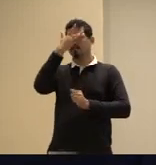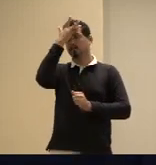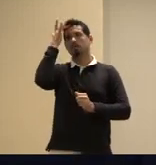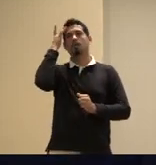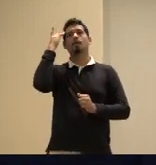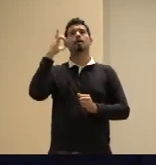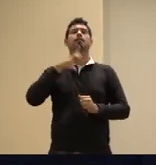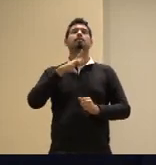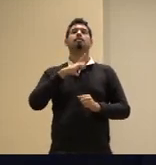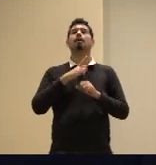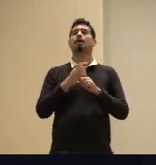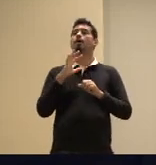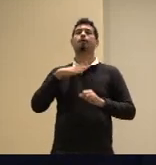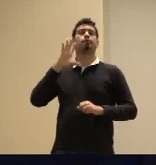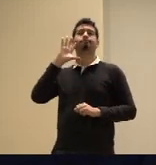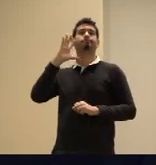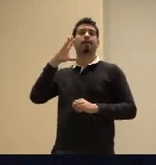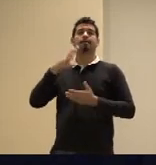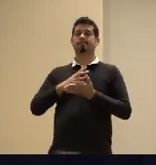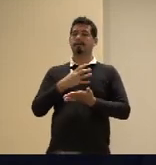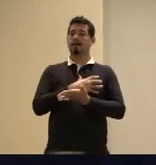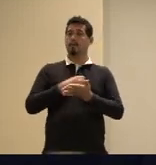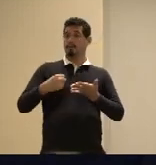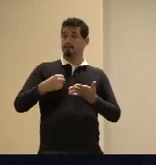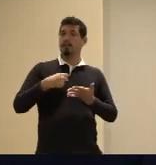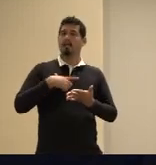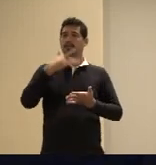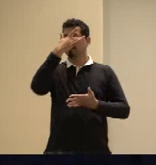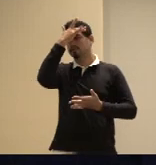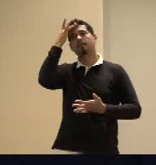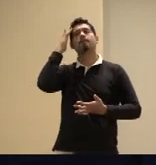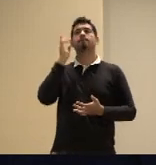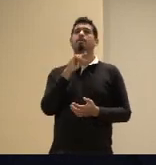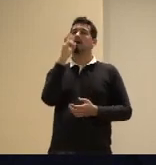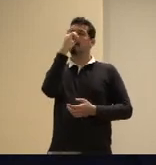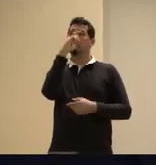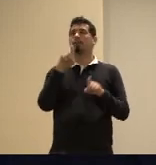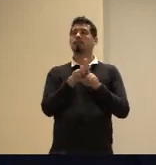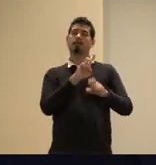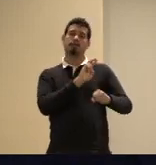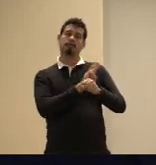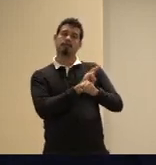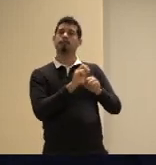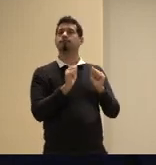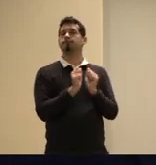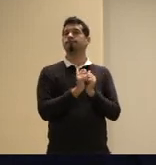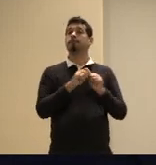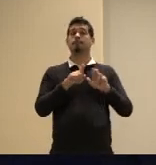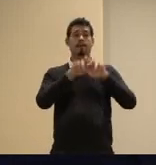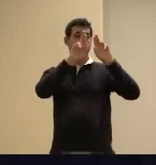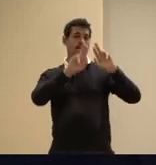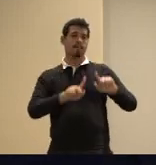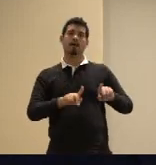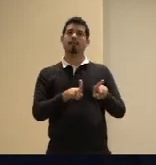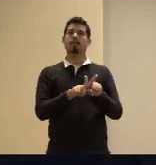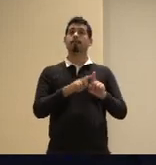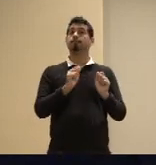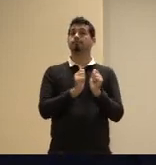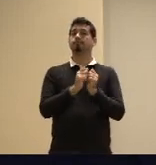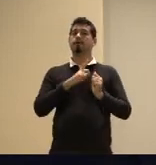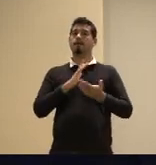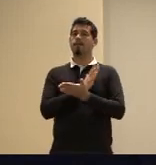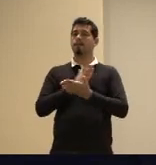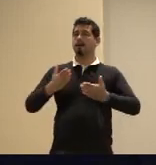quando ocorrer essa internação, né, que é uma medida protetiva, as outras